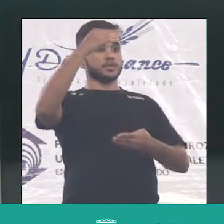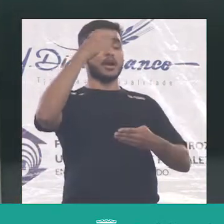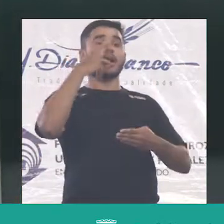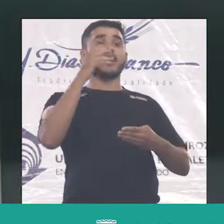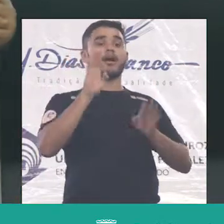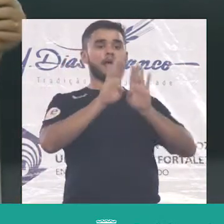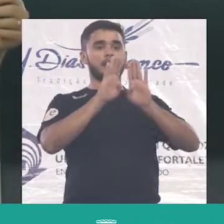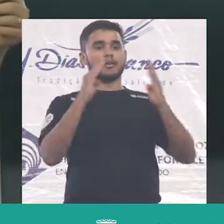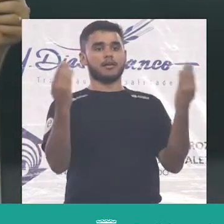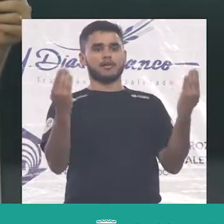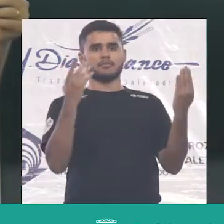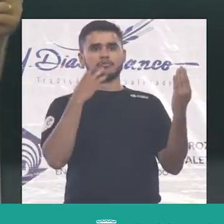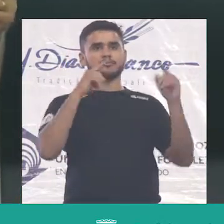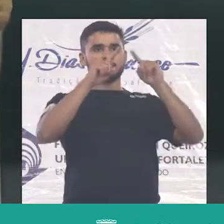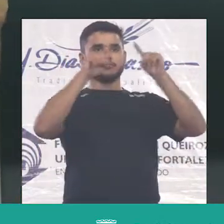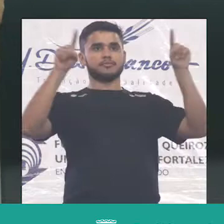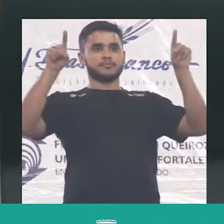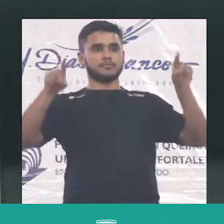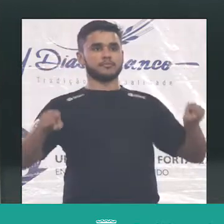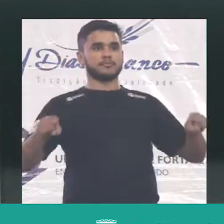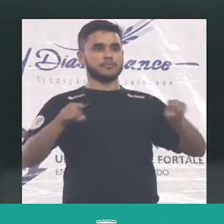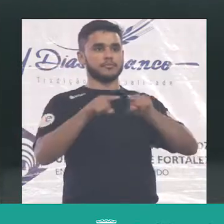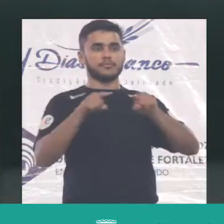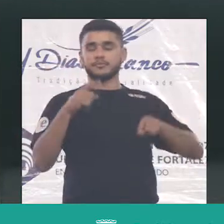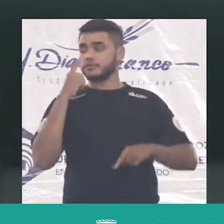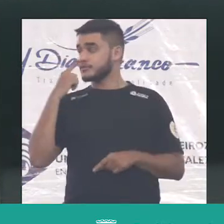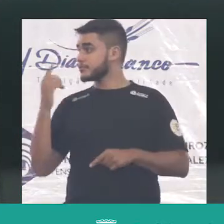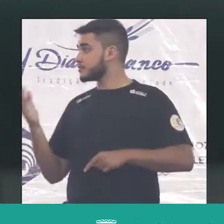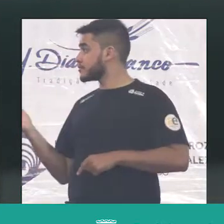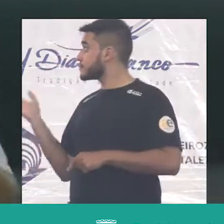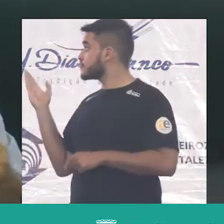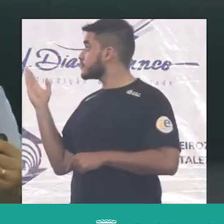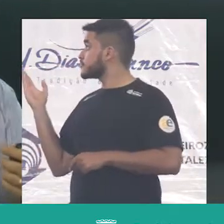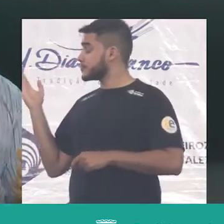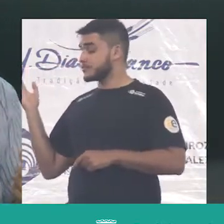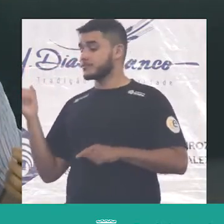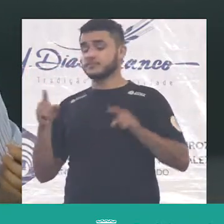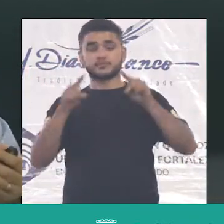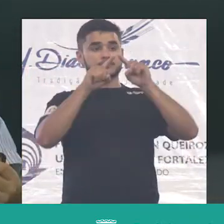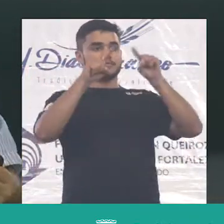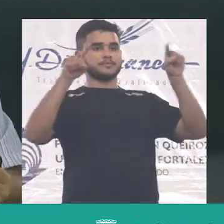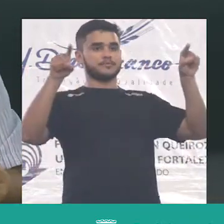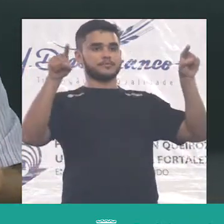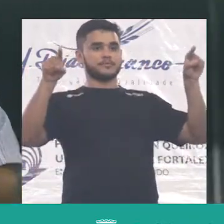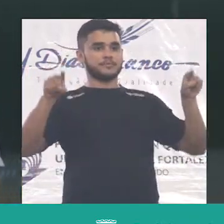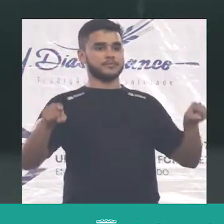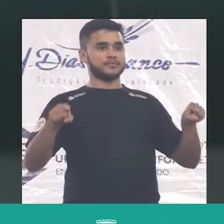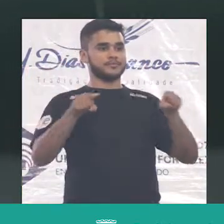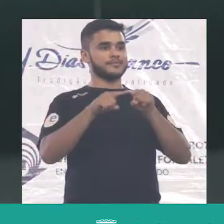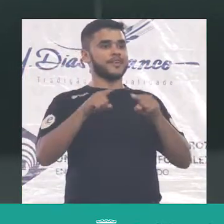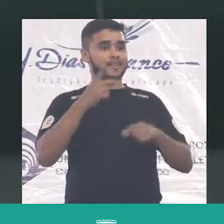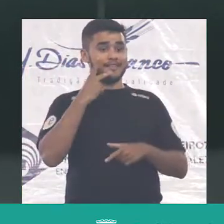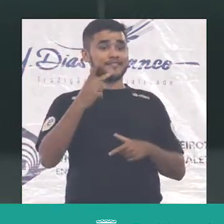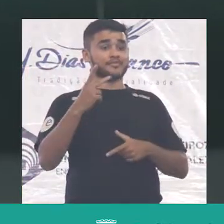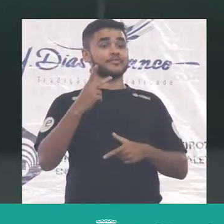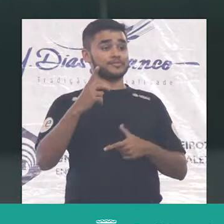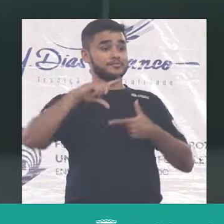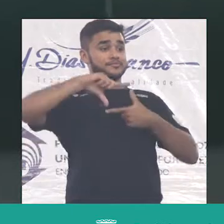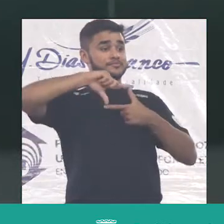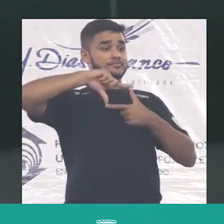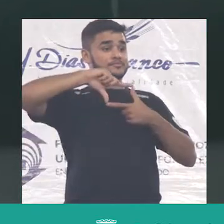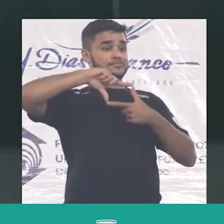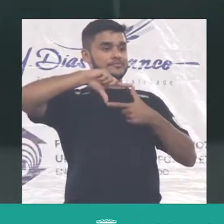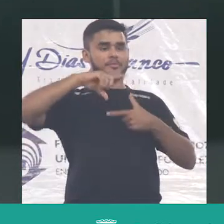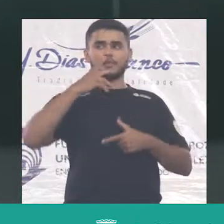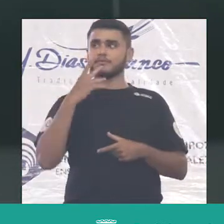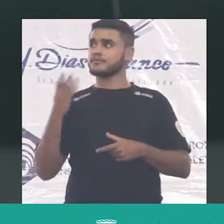num retângulo. Vocês estão enxergando isso aí? A grande ideia qual é? Você perceber que você tem 2